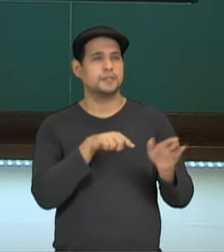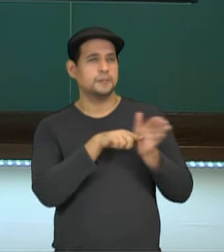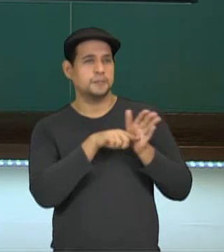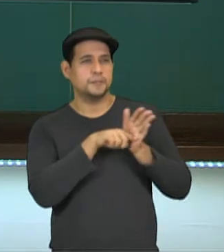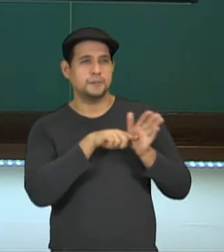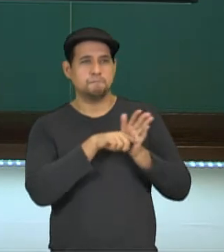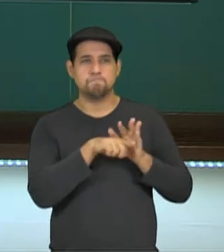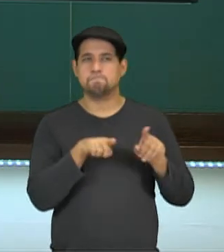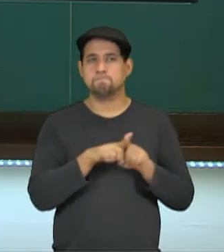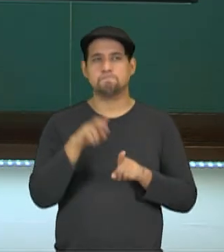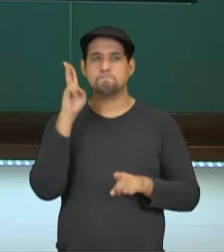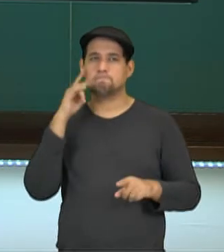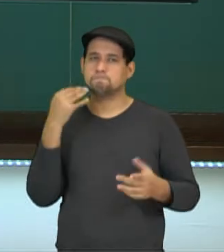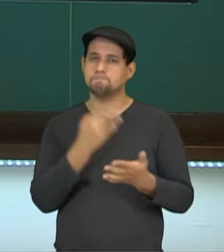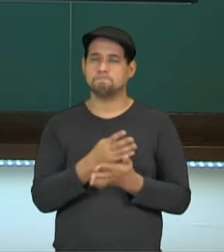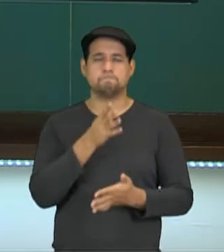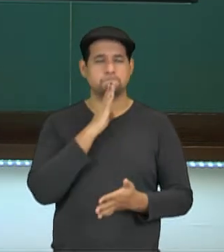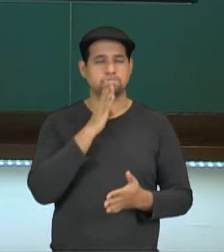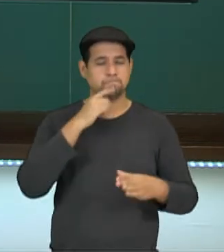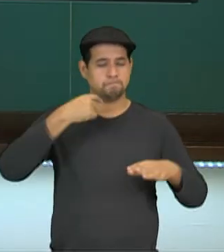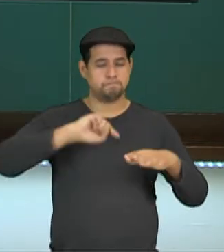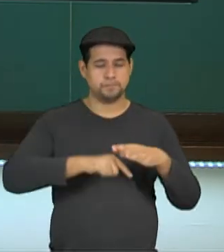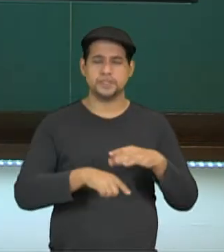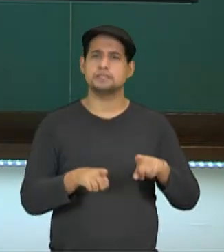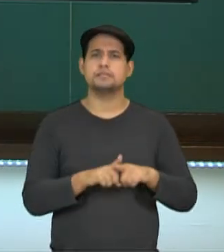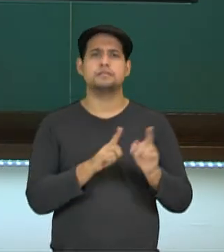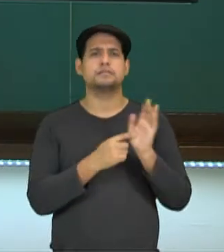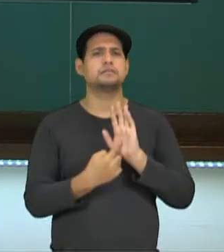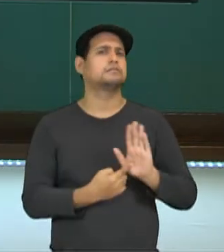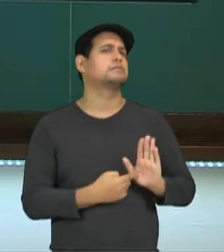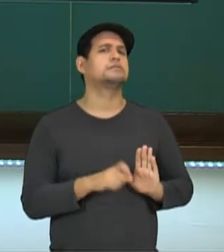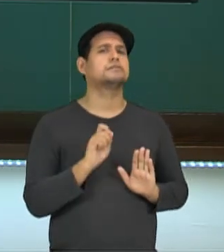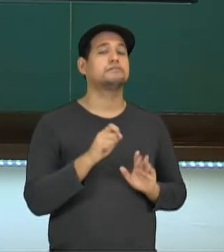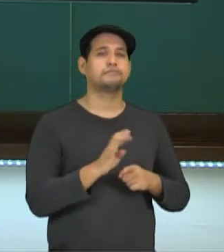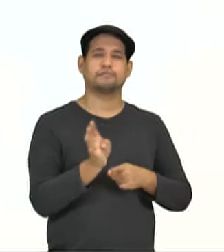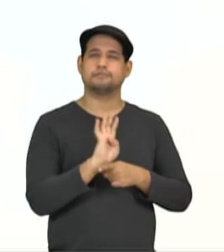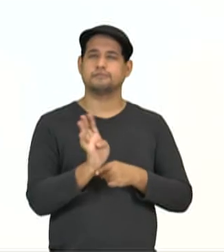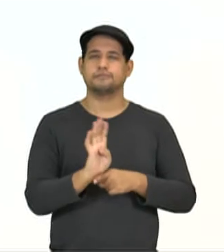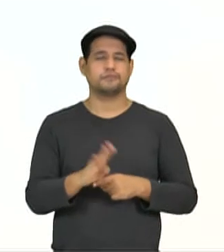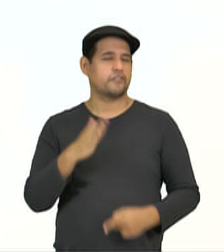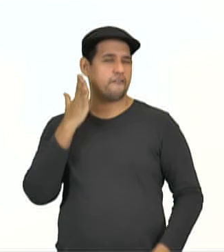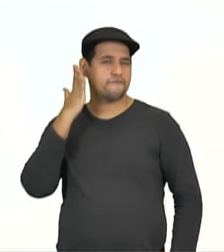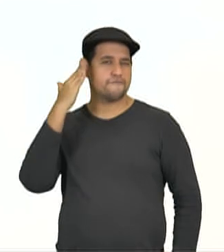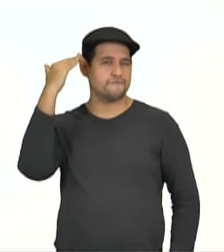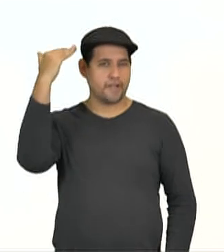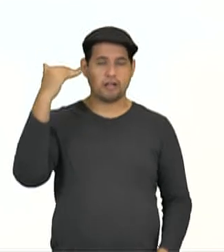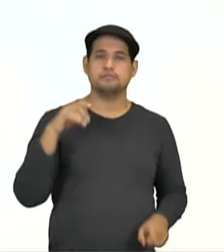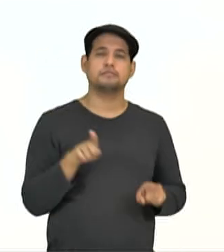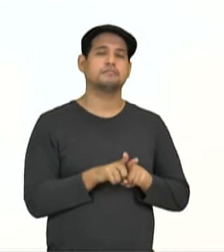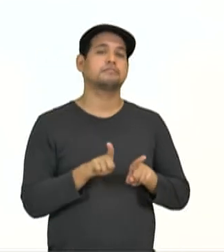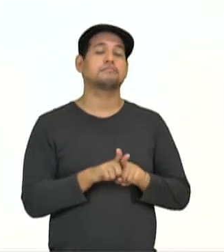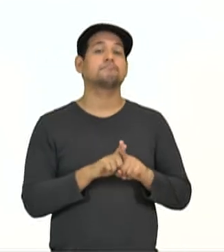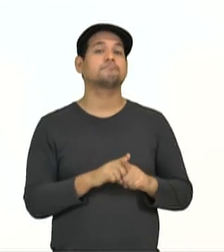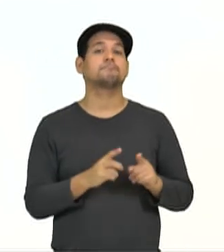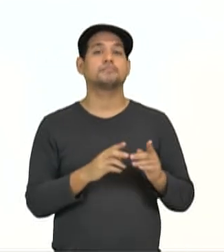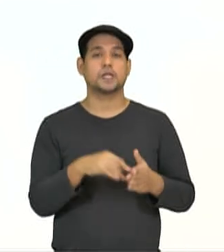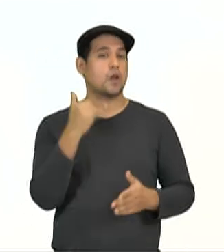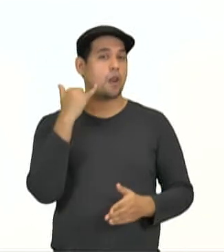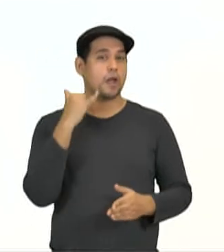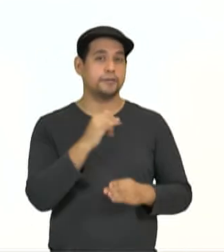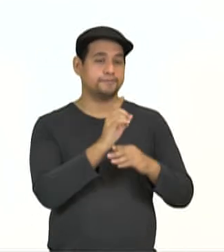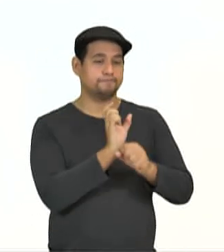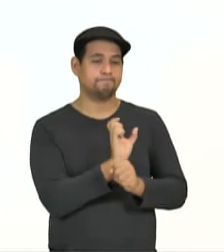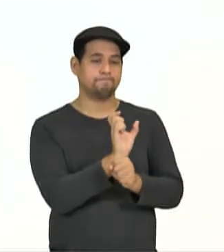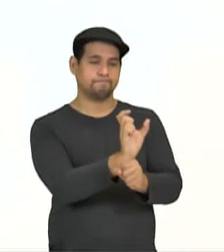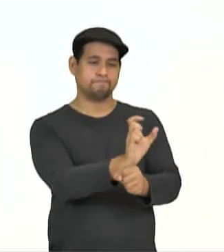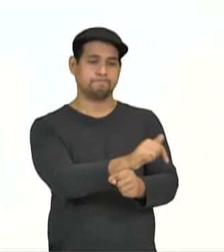história da Enedina, conheçam um pouco mais, né? Trago aqui para vocês um vídeo fantástico, gente. Aponte a câmera do seu